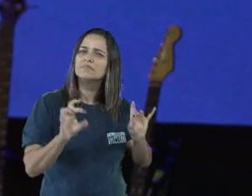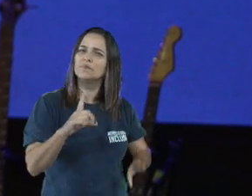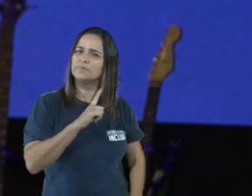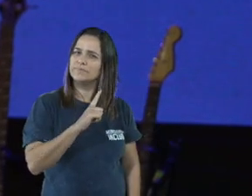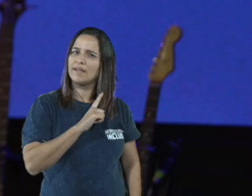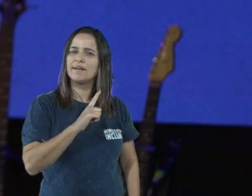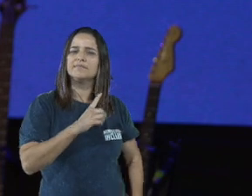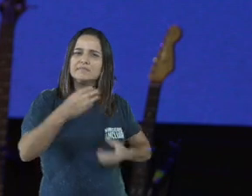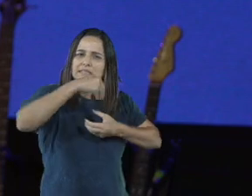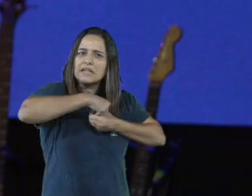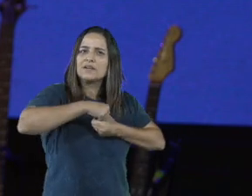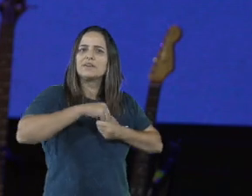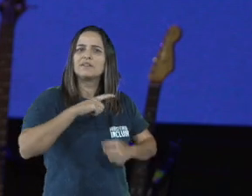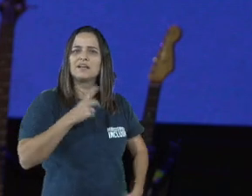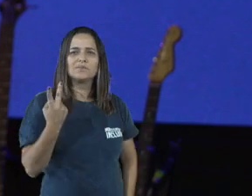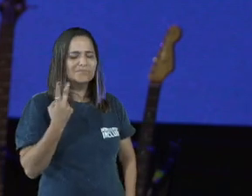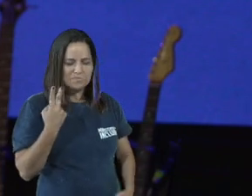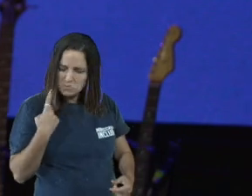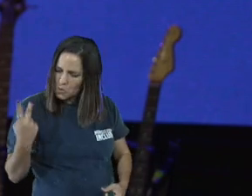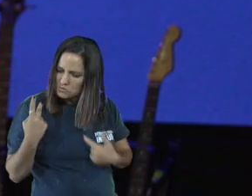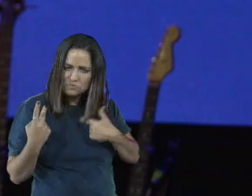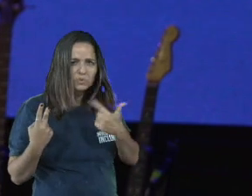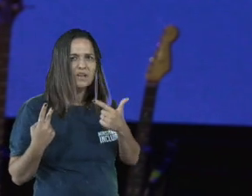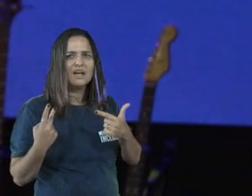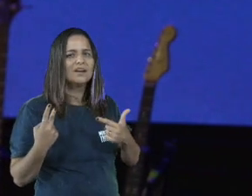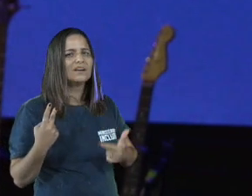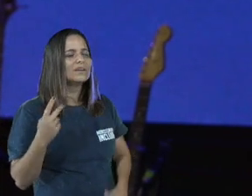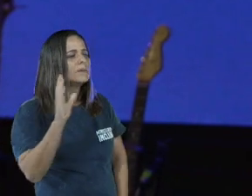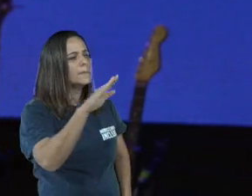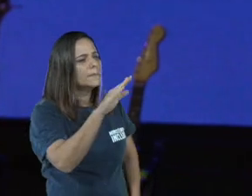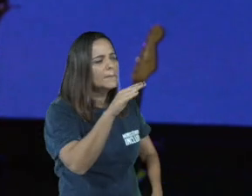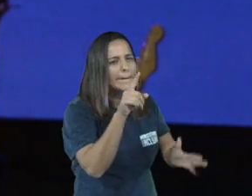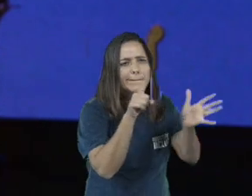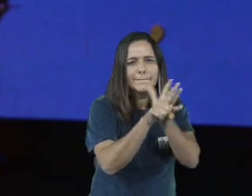a enorme a máquina dias para conhecer a igreja e ele se converter